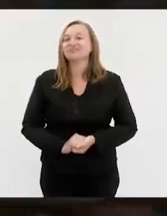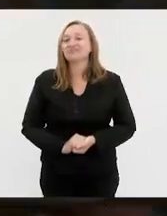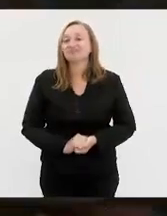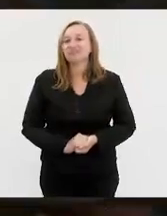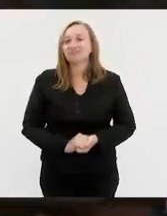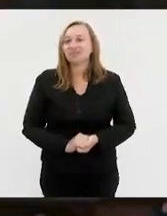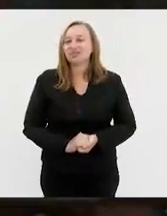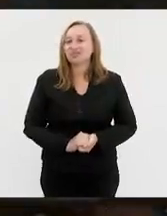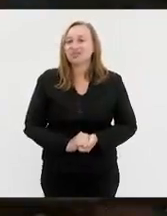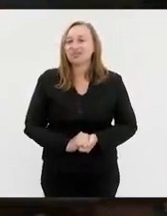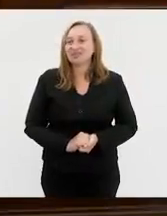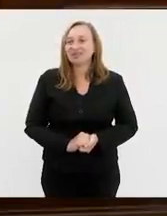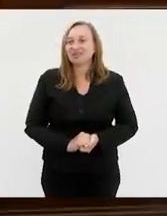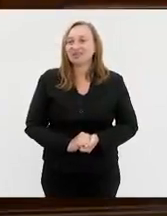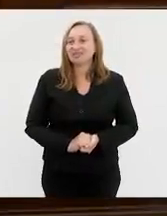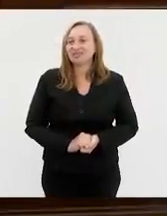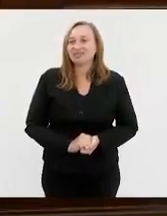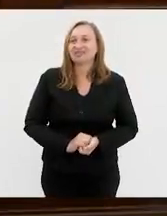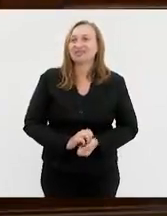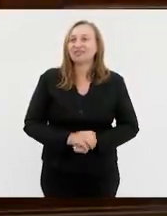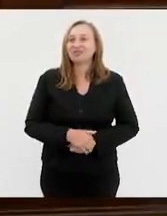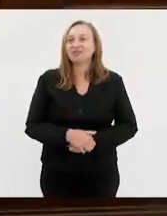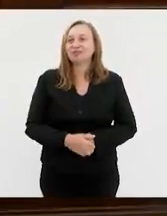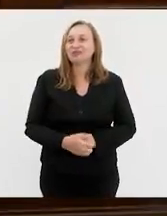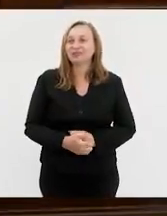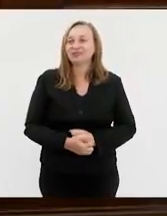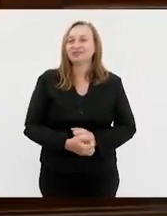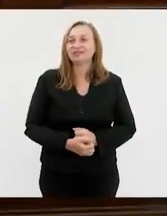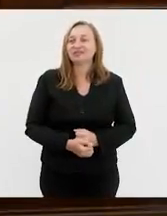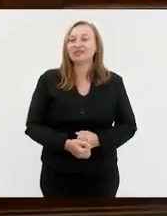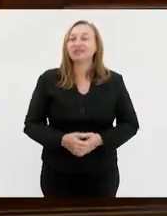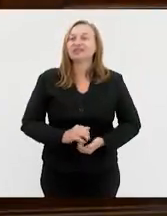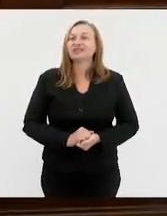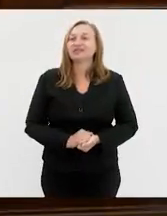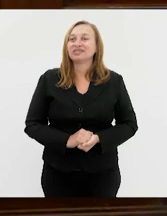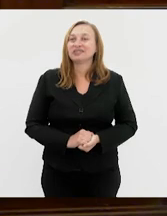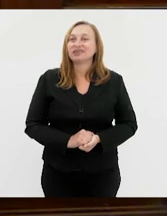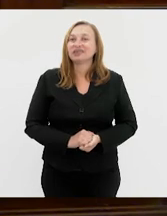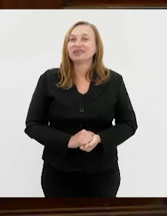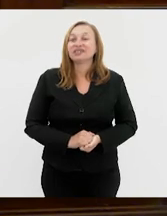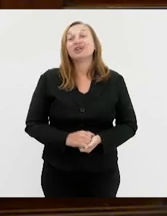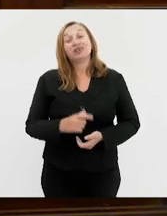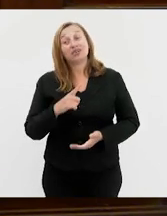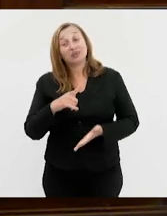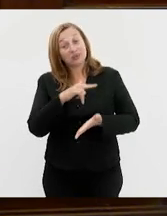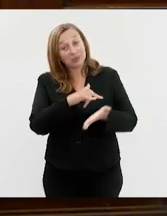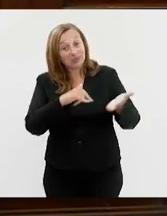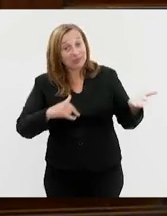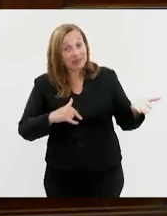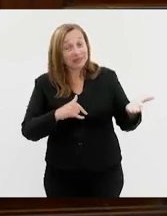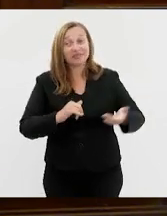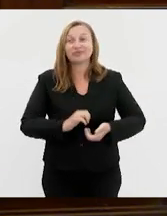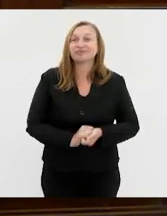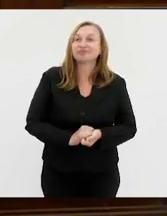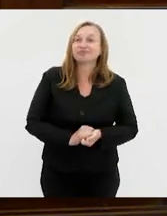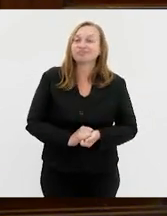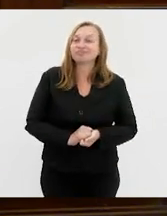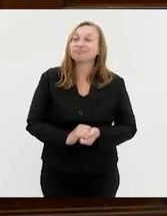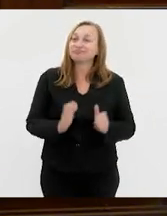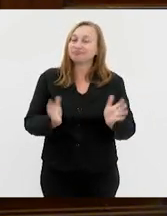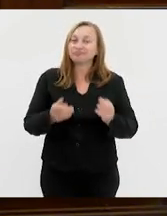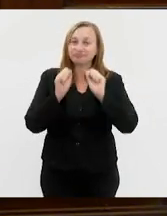Cortaram ele lá. Bom, a gente vem com os documentos, e aí aqui na Assembleia,